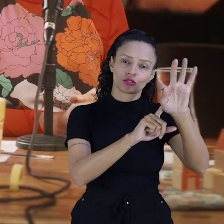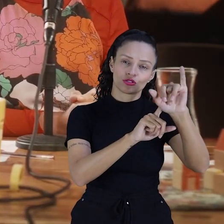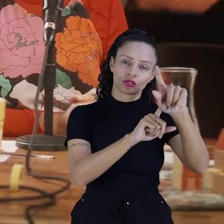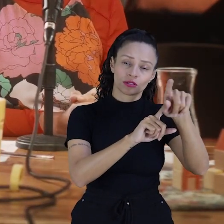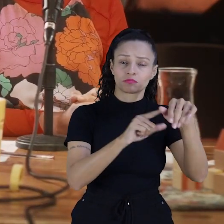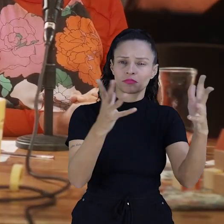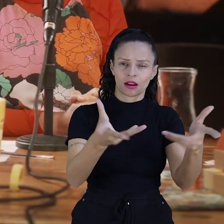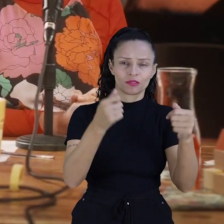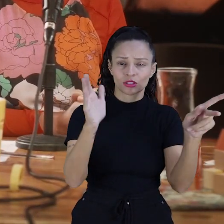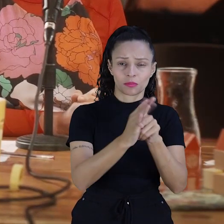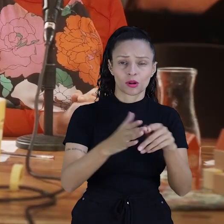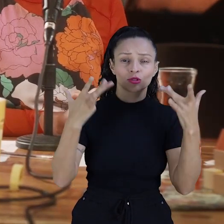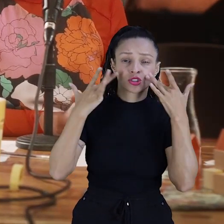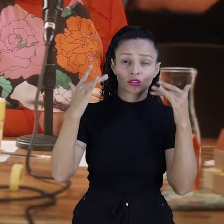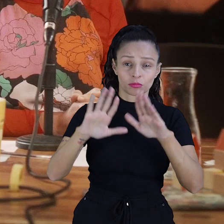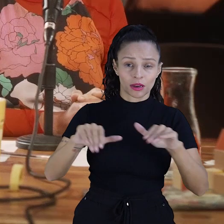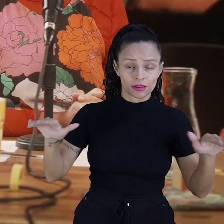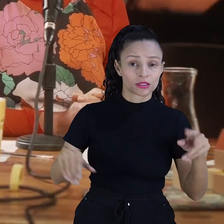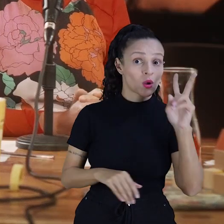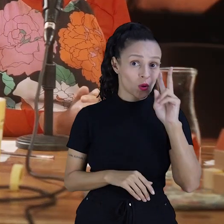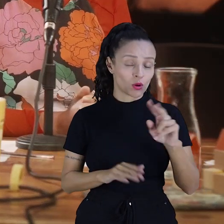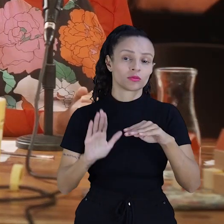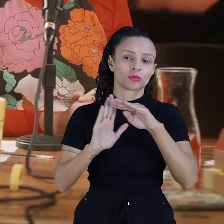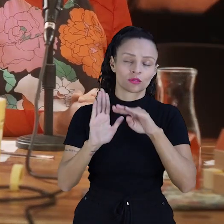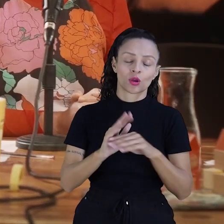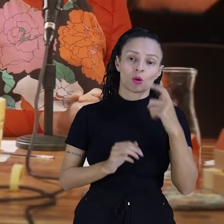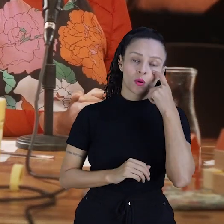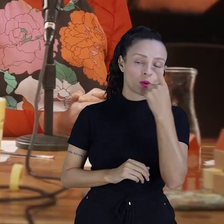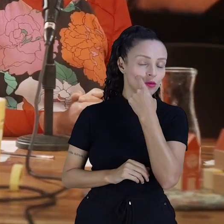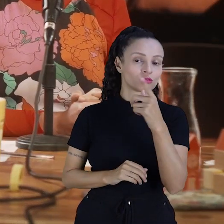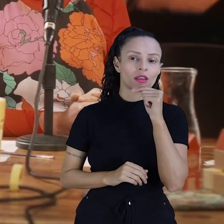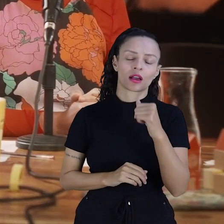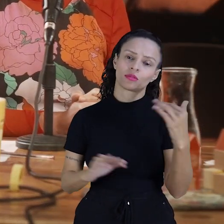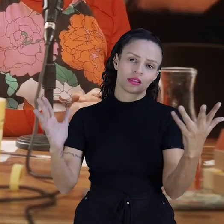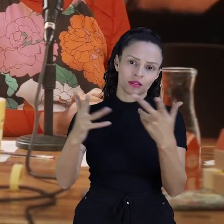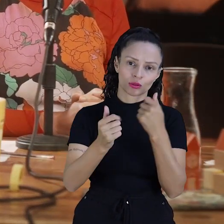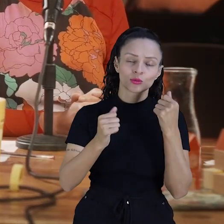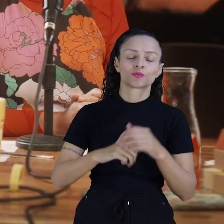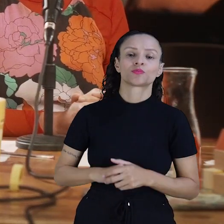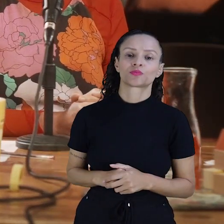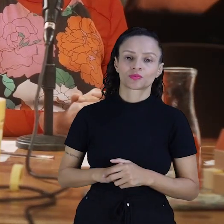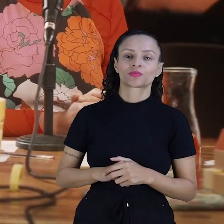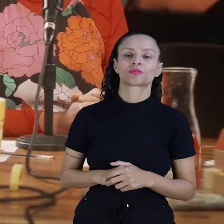do teatro para crianças. Então, fiquem de olho aí na programação. O Olho d'Água, com um espetáculo lindo,